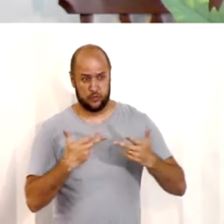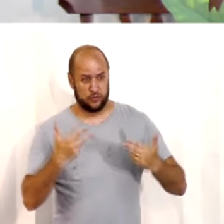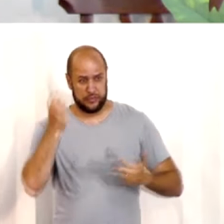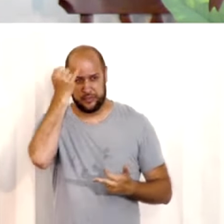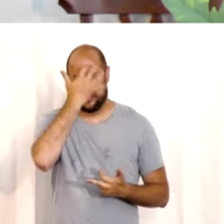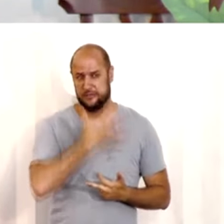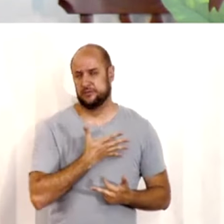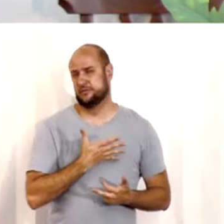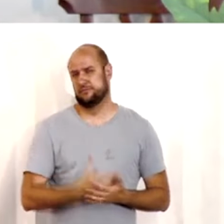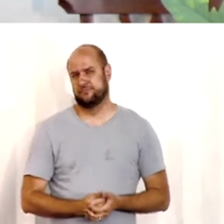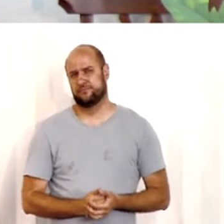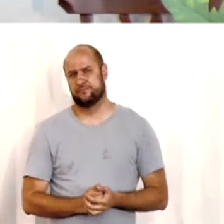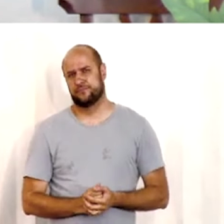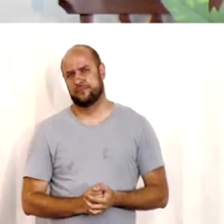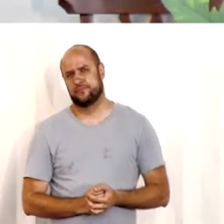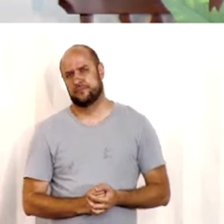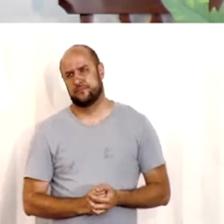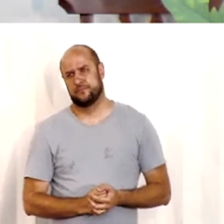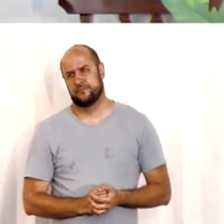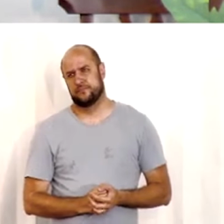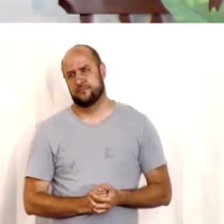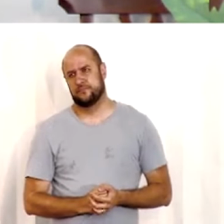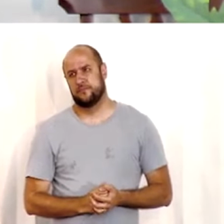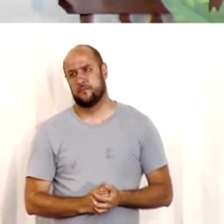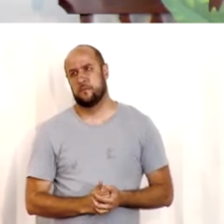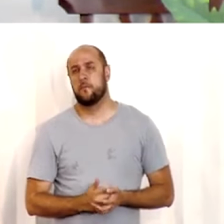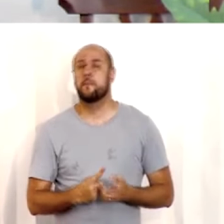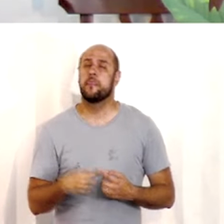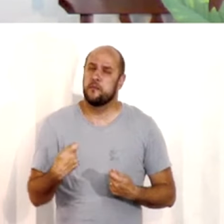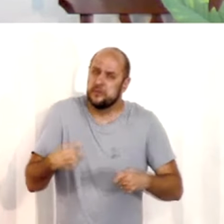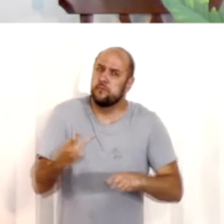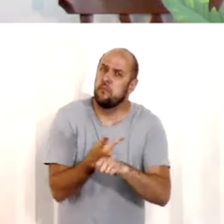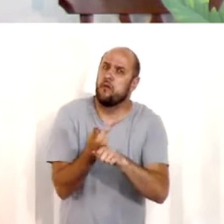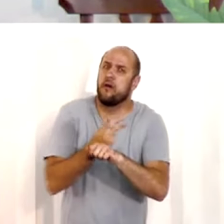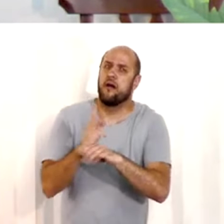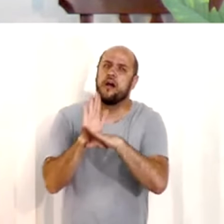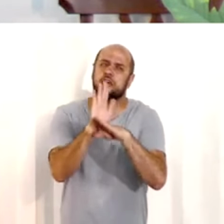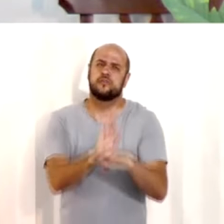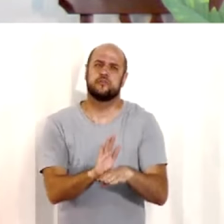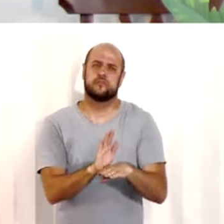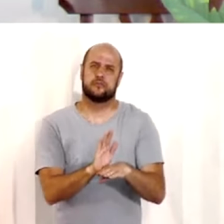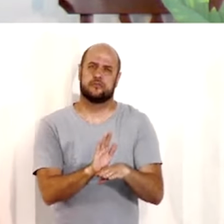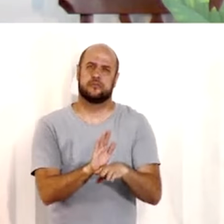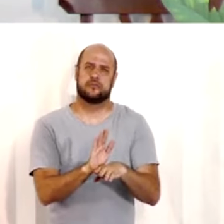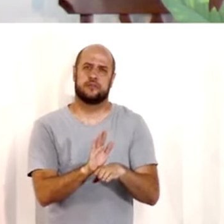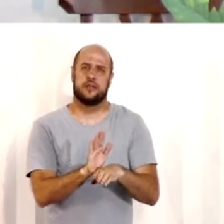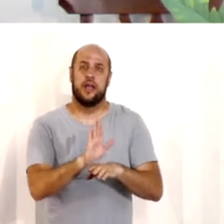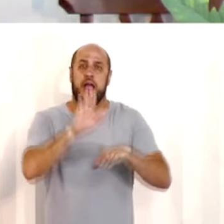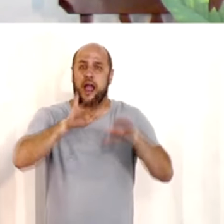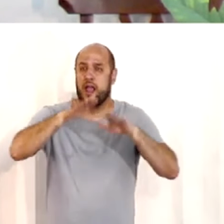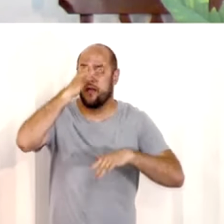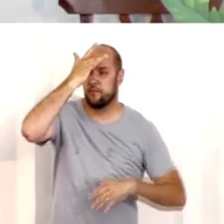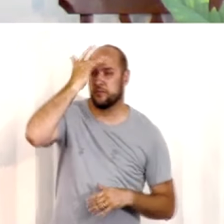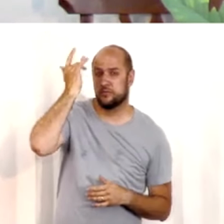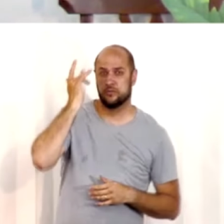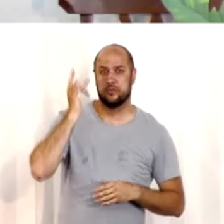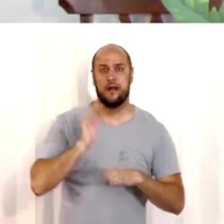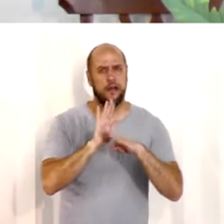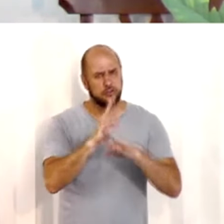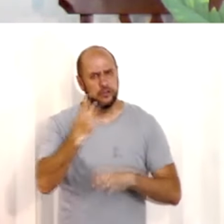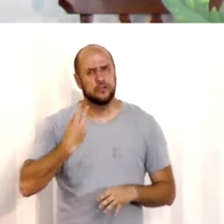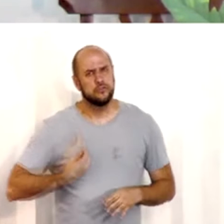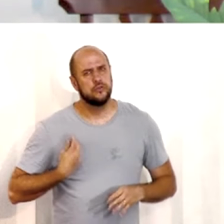estar. Quem é a pessoa que pode ajudar mais? Provavelmente aquele que tem caminhado, que tem corrido, que tem feito a sua